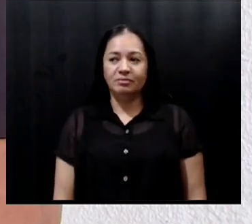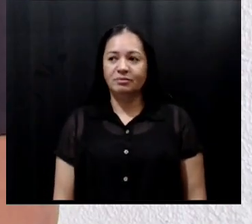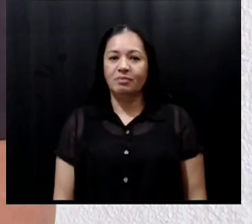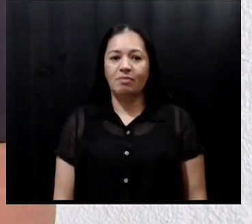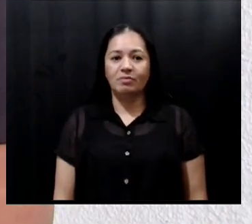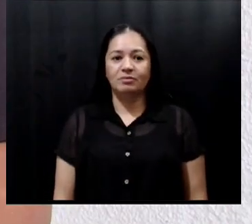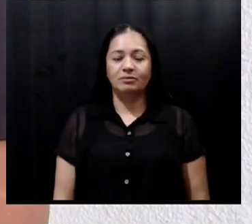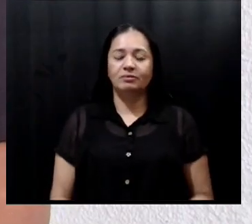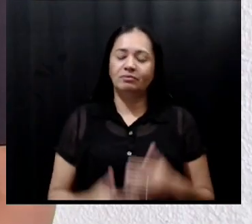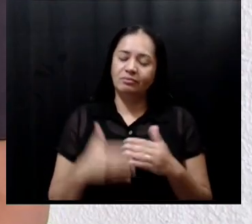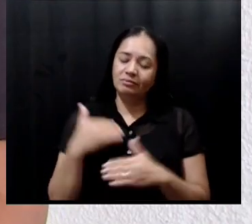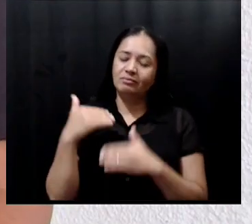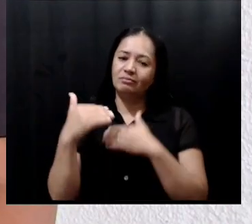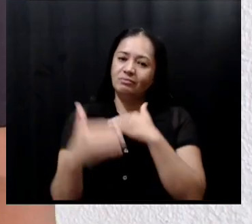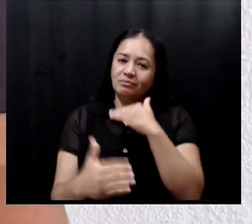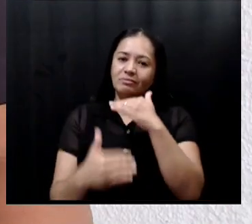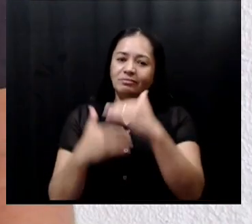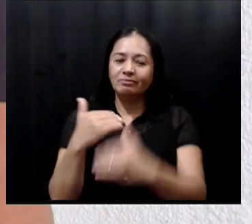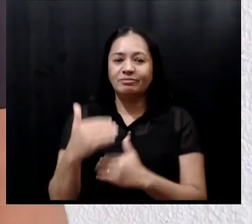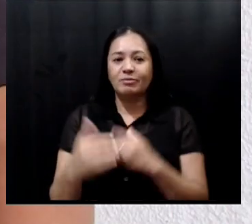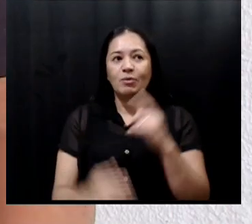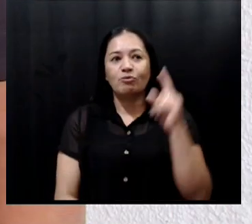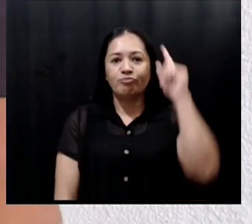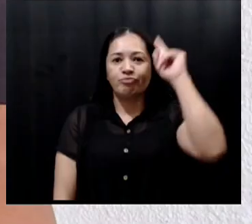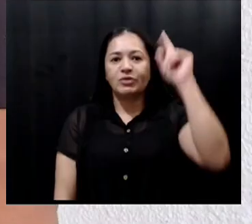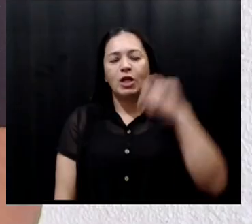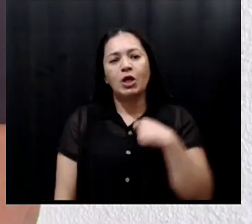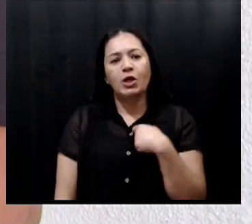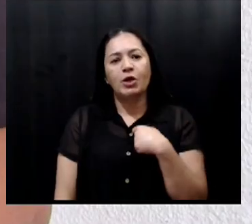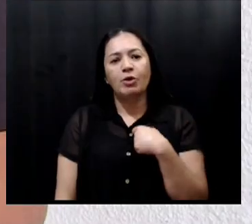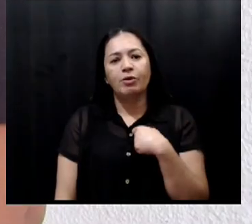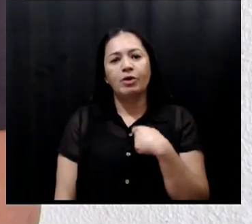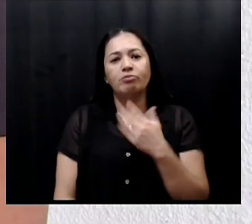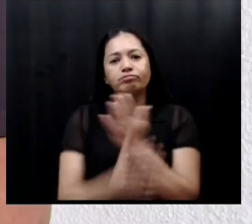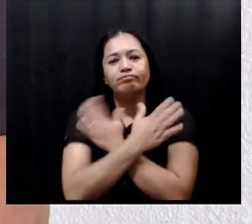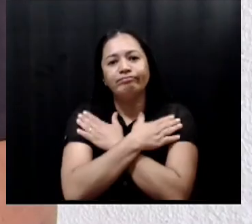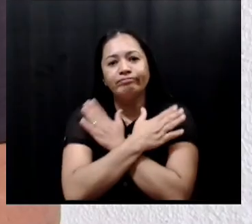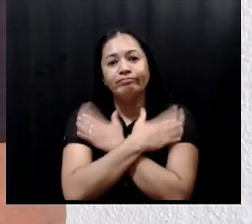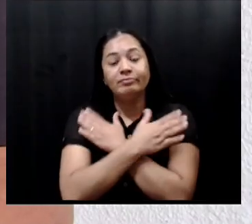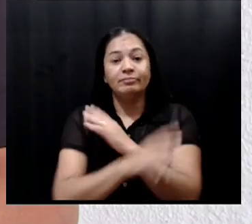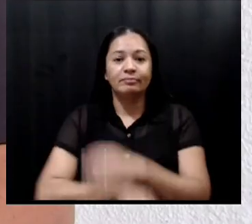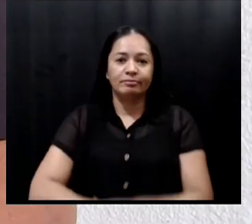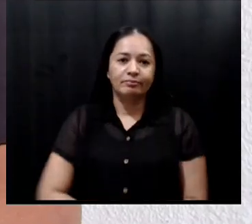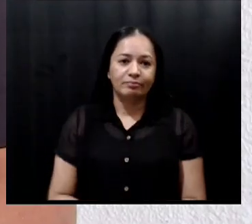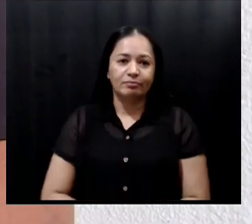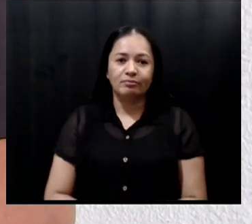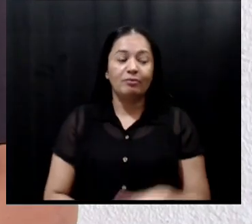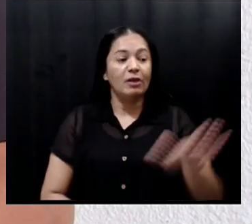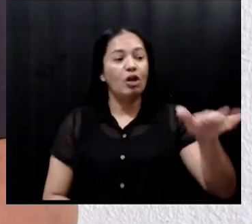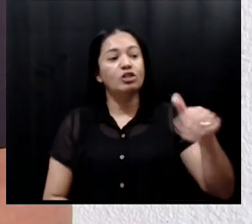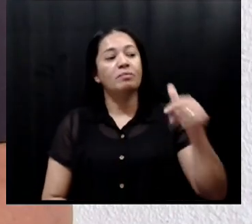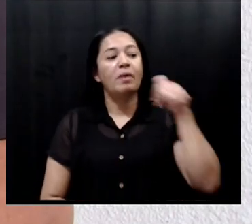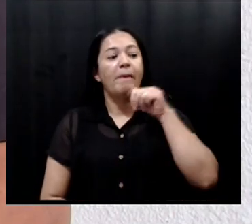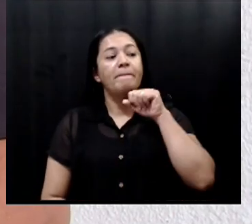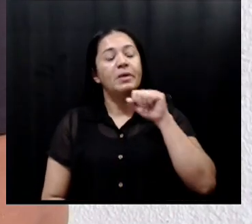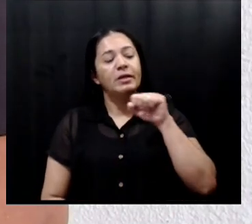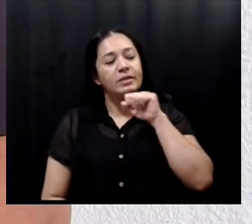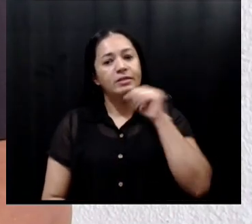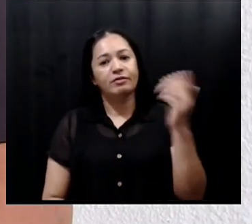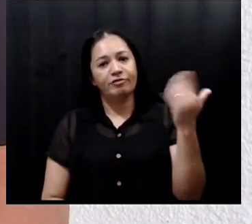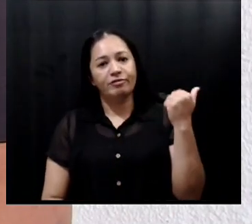Devagarzinho. Aí um dia eu fiquei sem emprego. Aí eu chamei minha mãe e falei, mãe, vou montar uma marmitaria